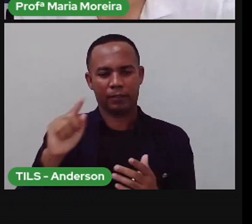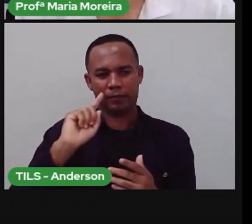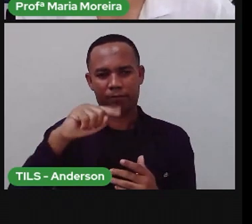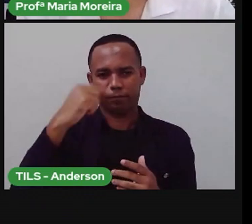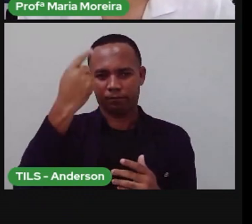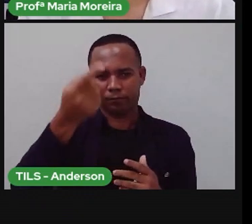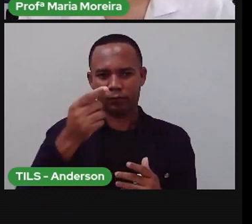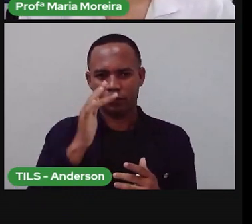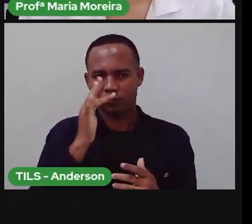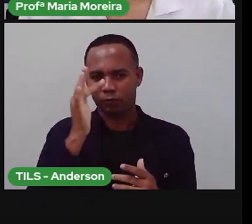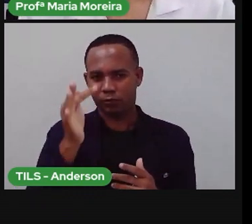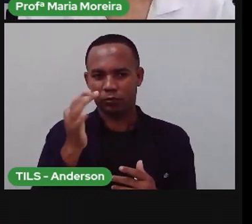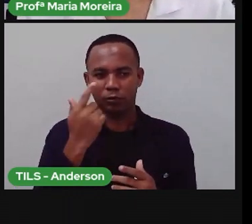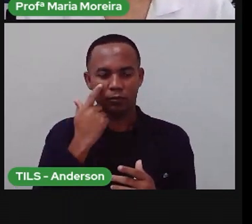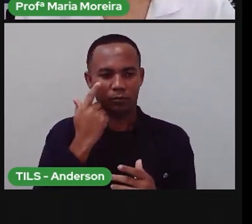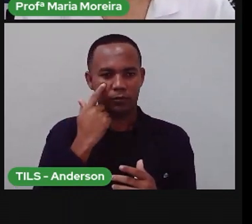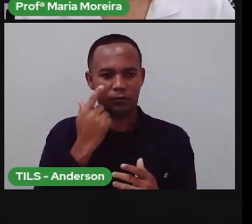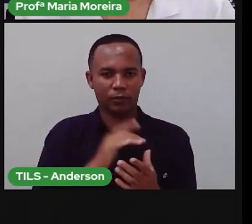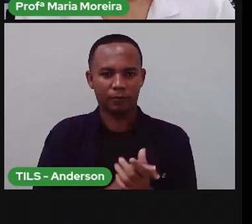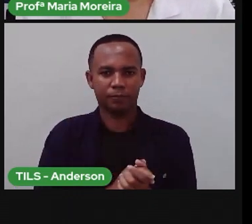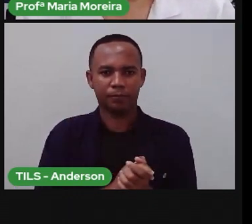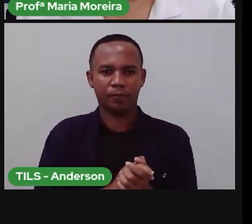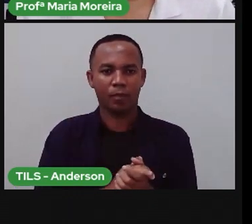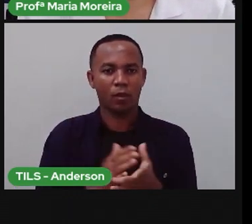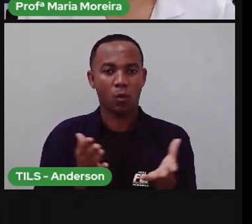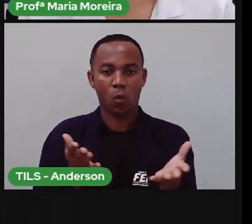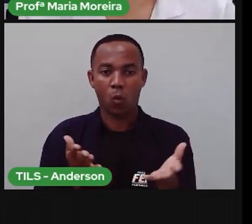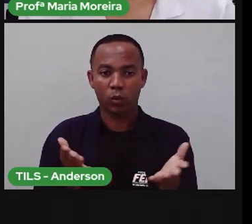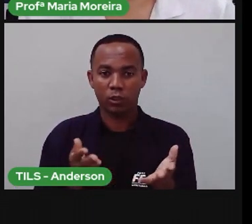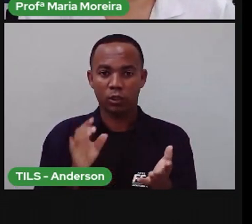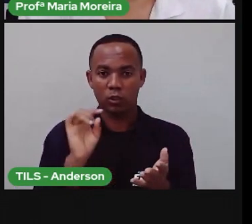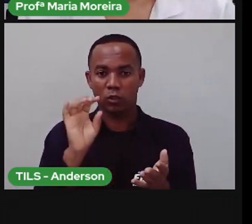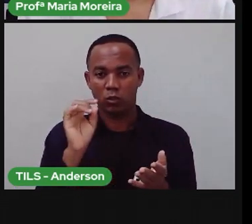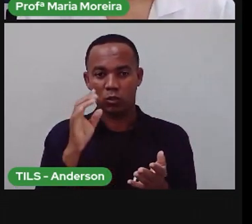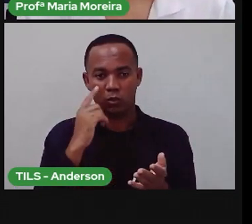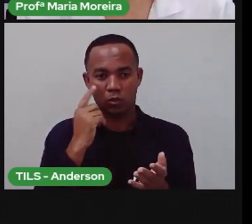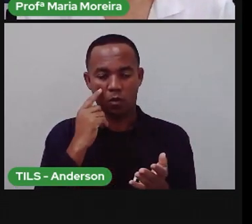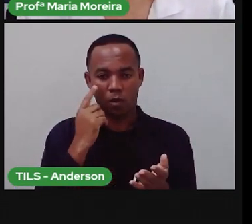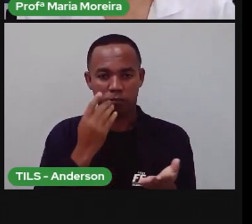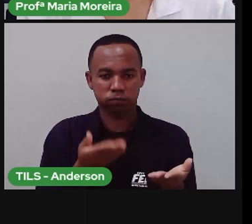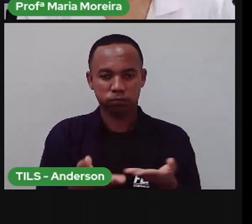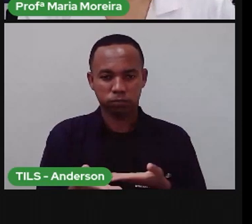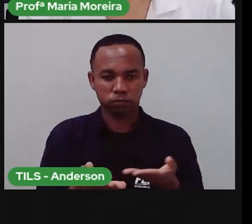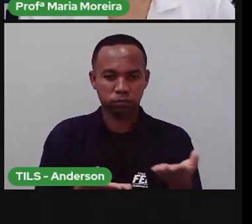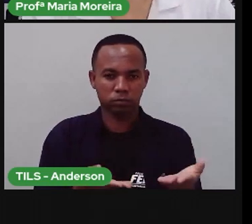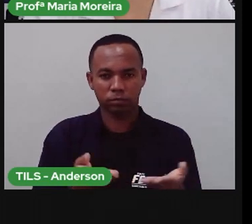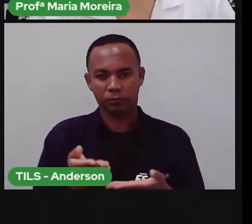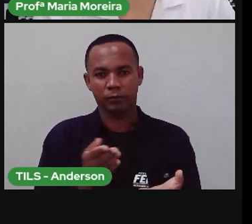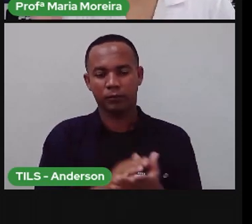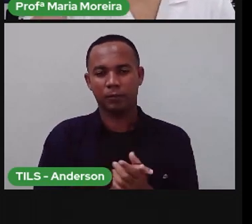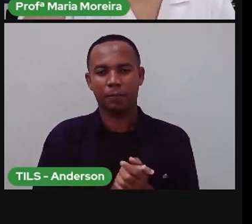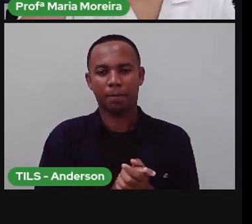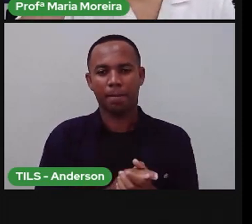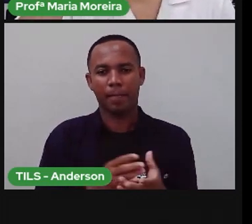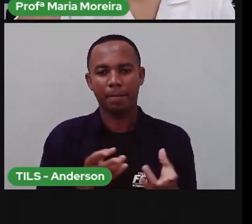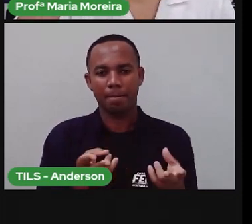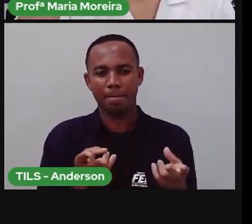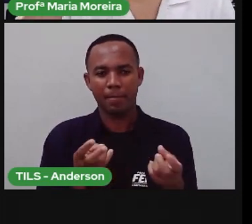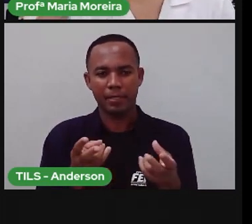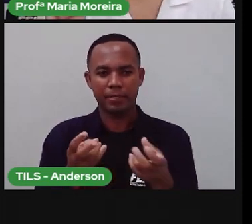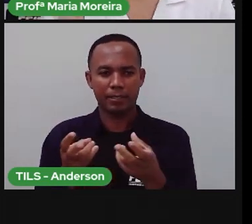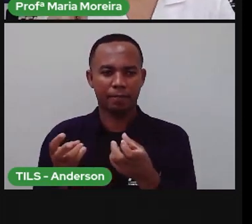bem legal também. Aqui hoje é só interação. Bom, podemos notar que existem